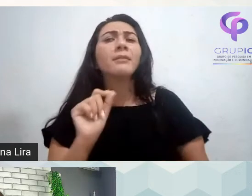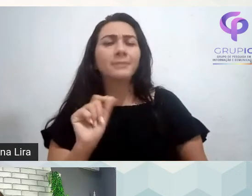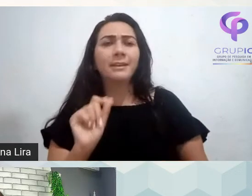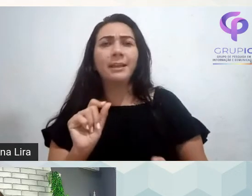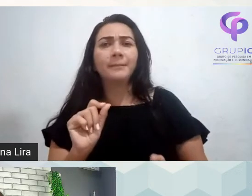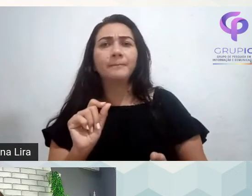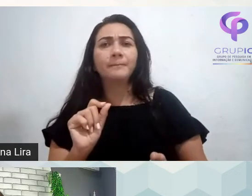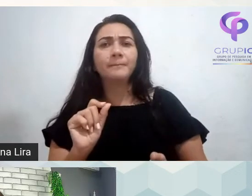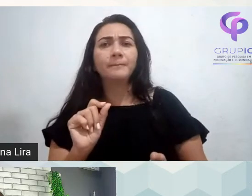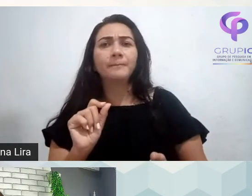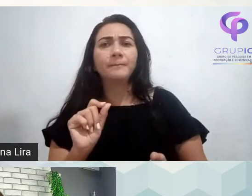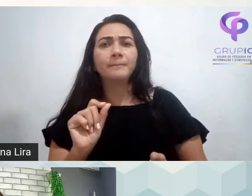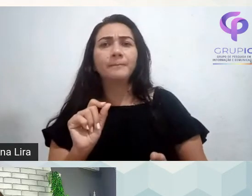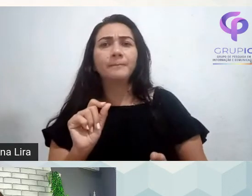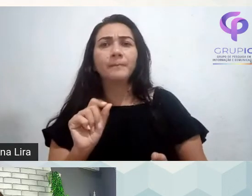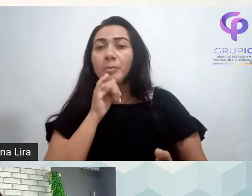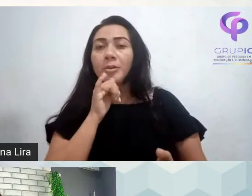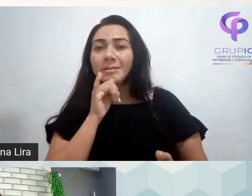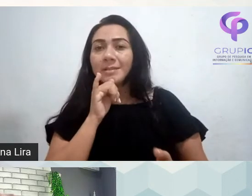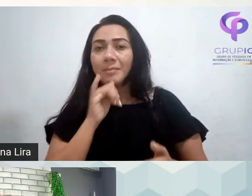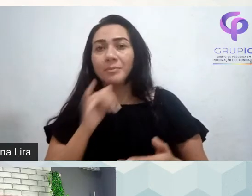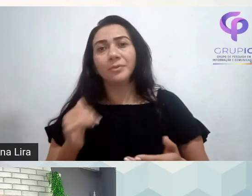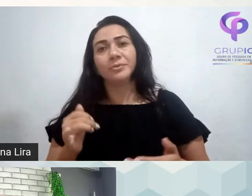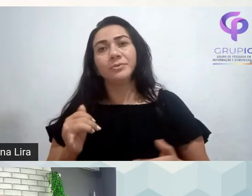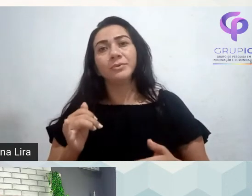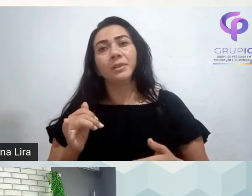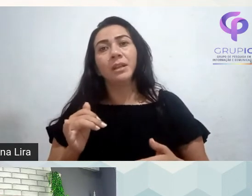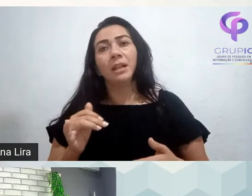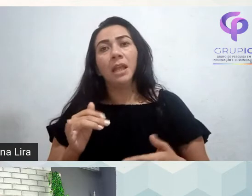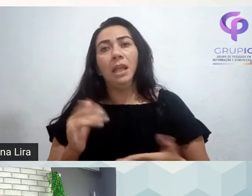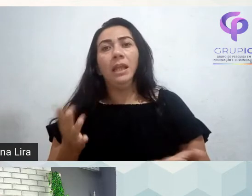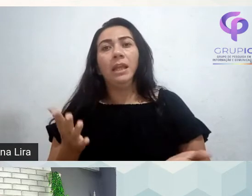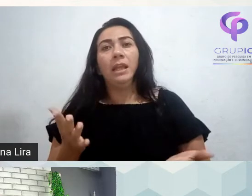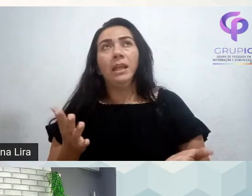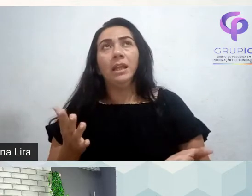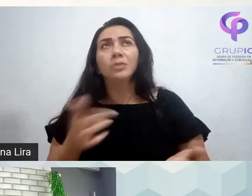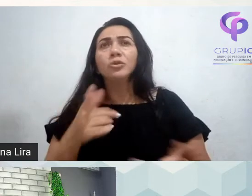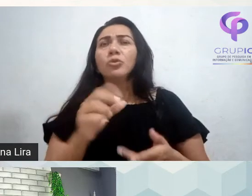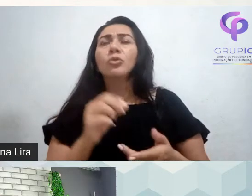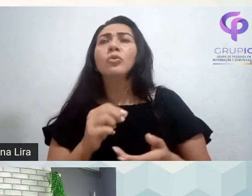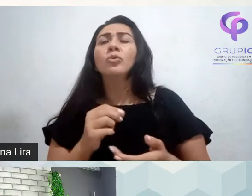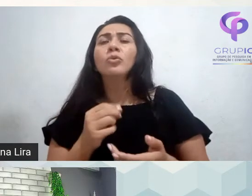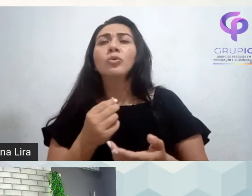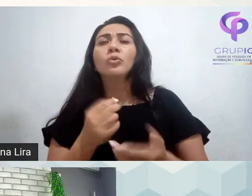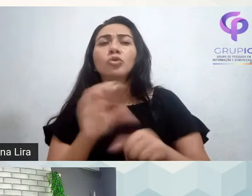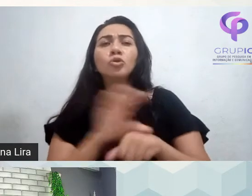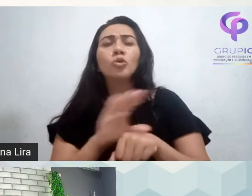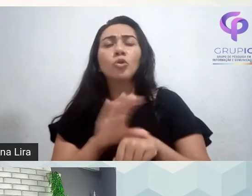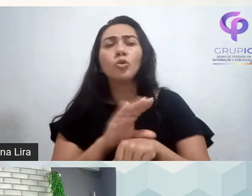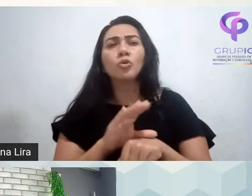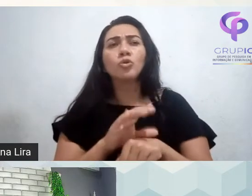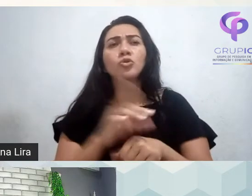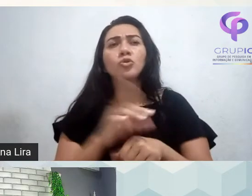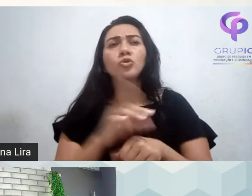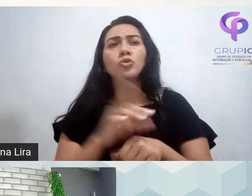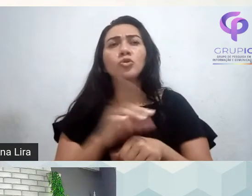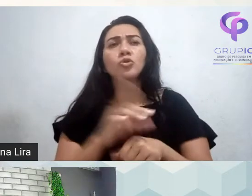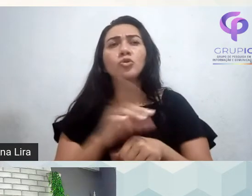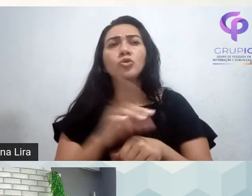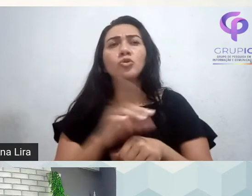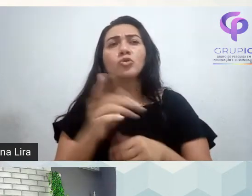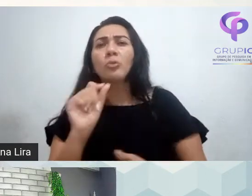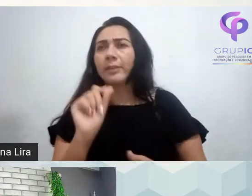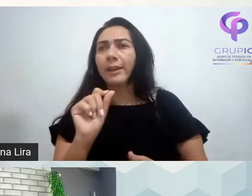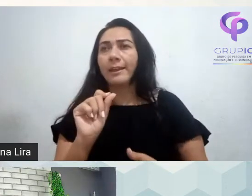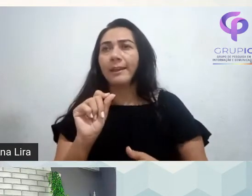dependendo do equipamento, talvez exista uma marca melhor, então é bom colocar aquela marca, né?